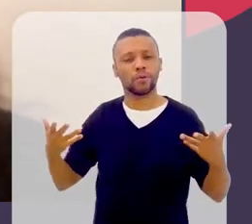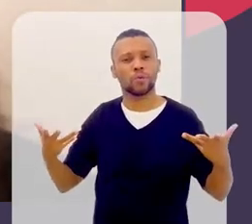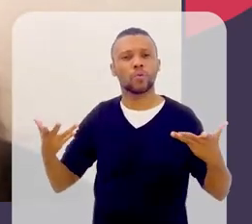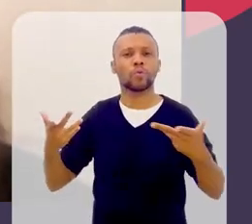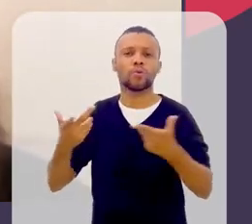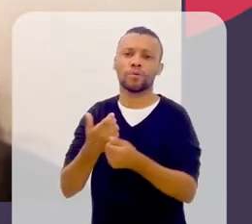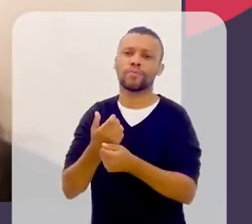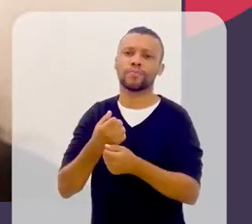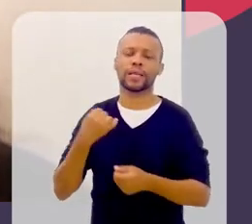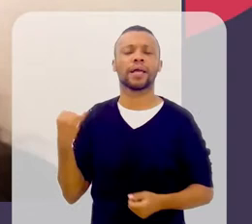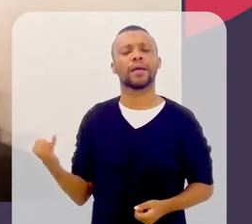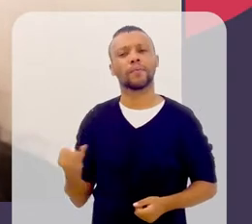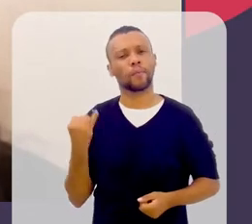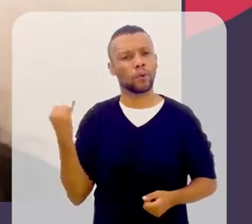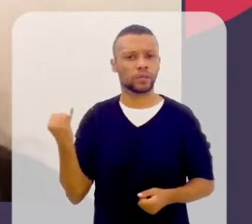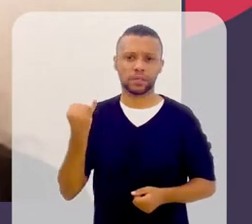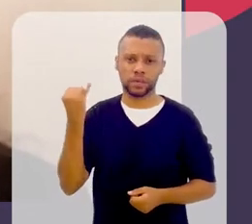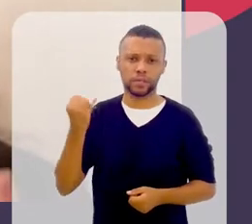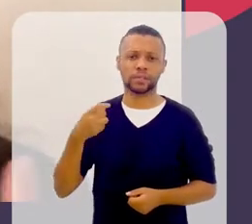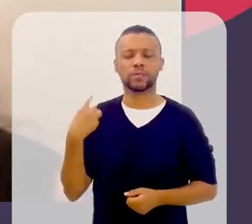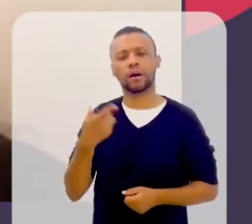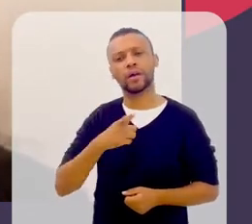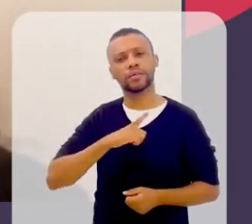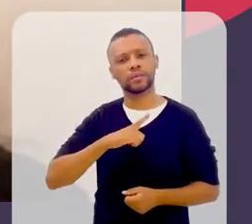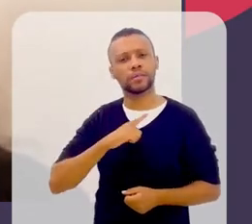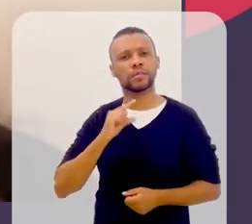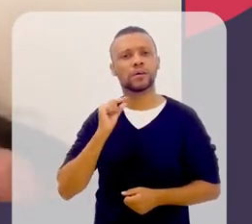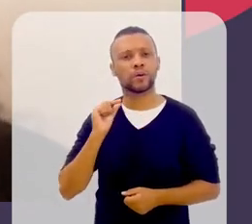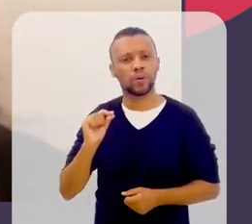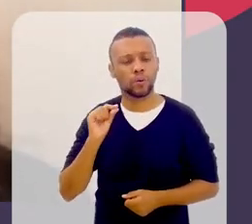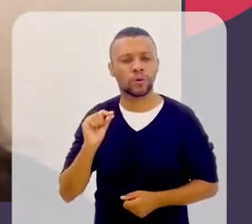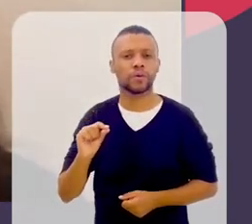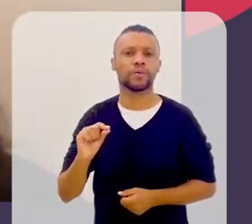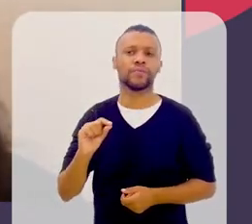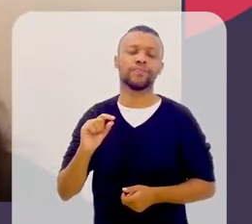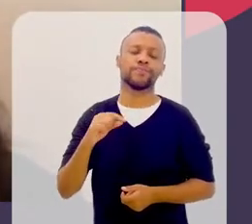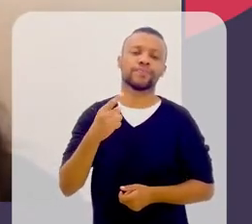excepcional, né? É extremamente importante. A gente tinha